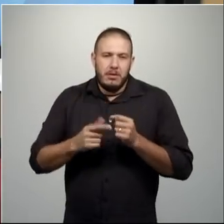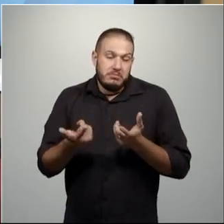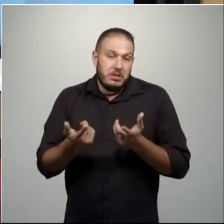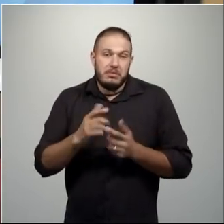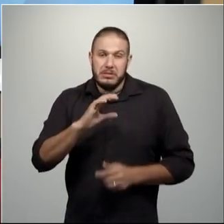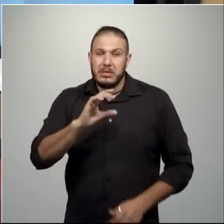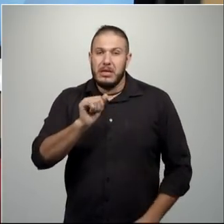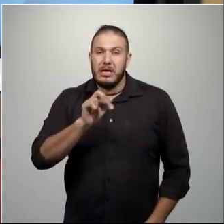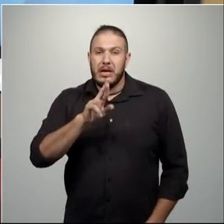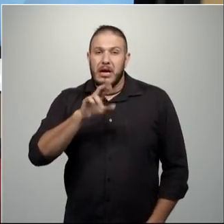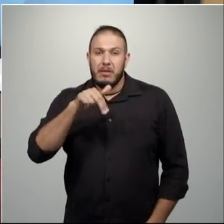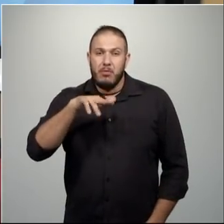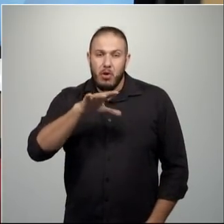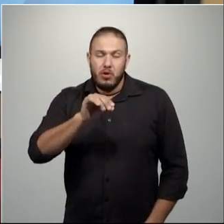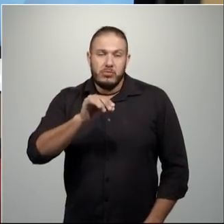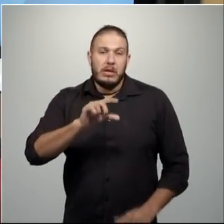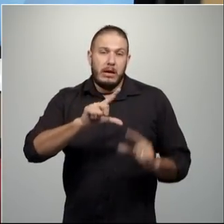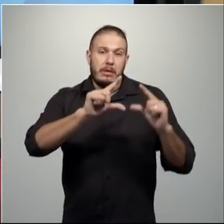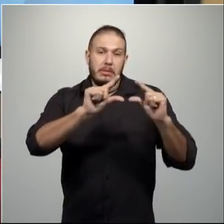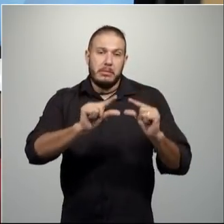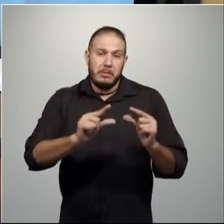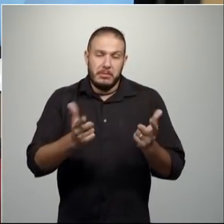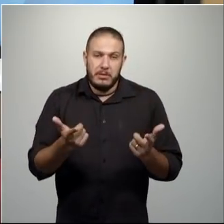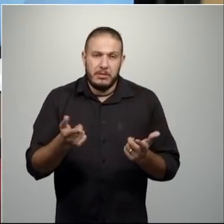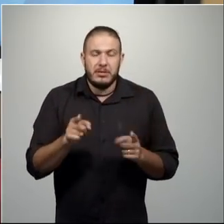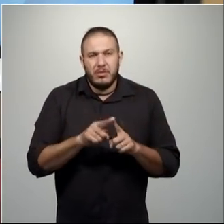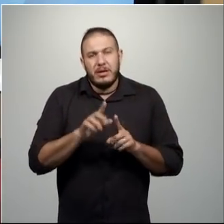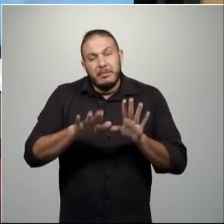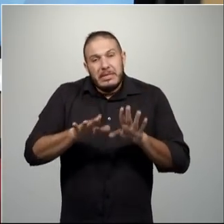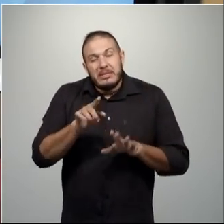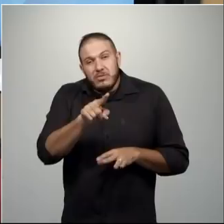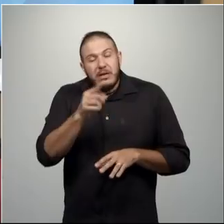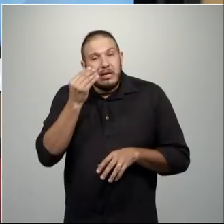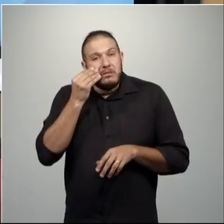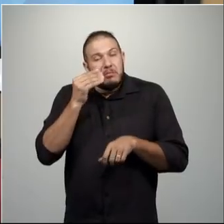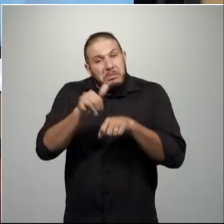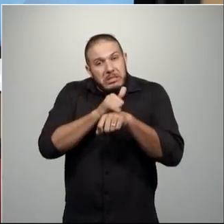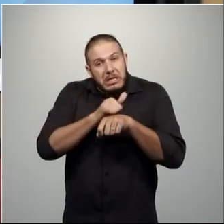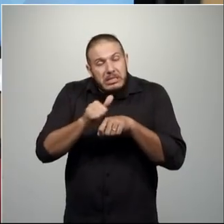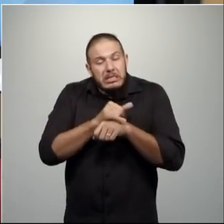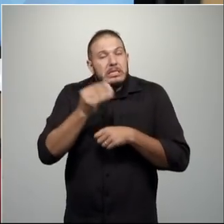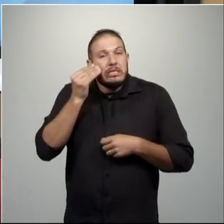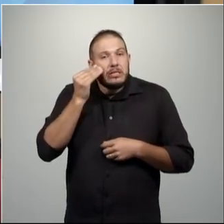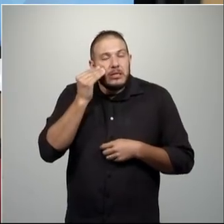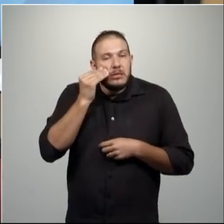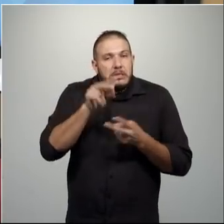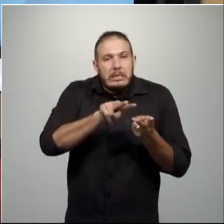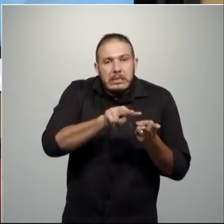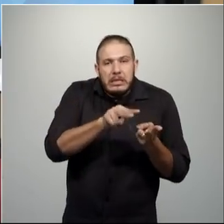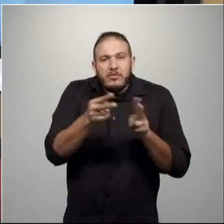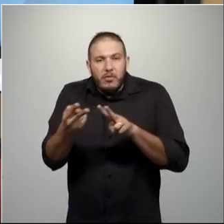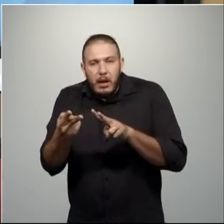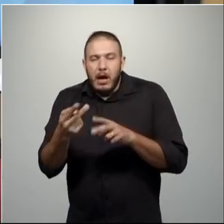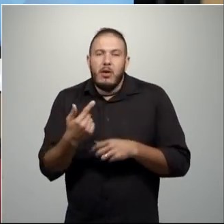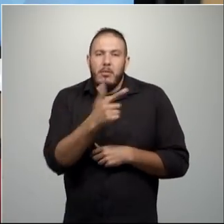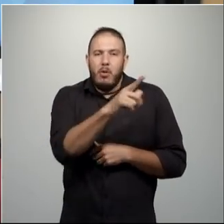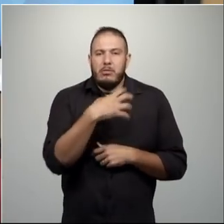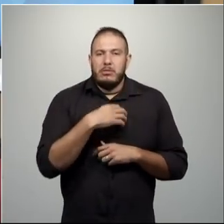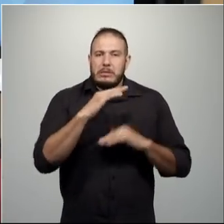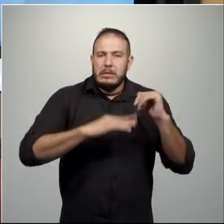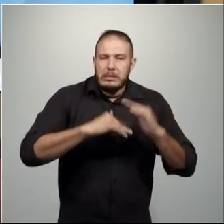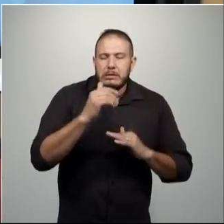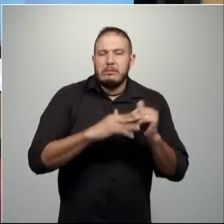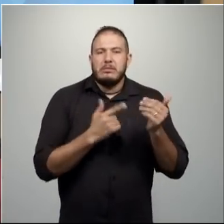de acrescentar então é basicamente uma tentativa de traduzir uma ação qualquer uma